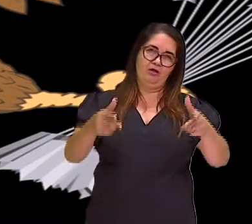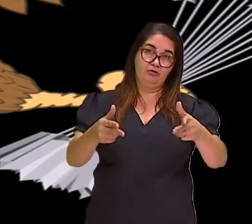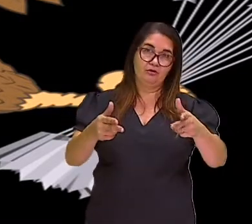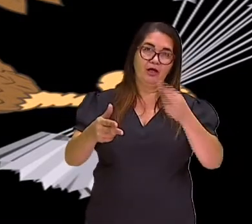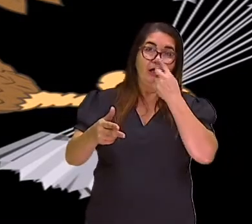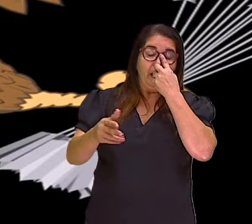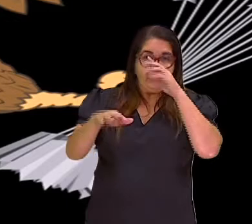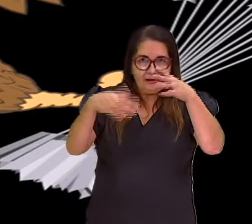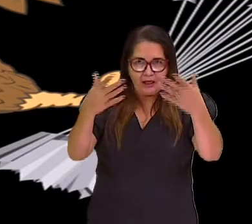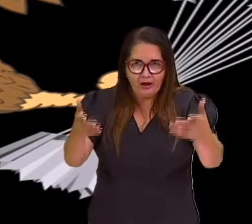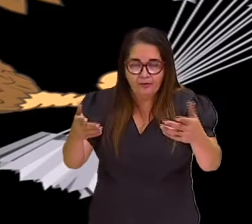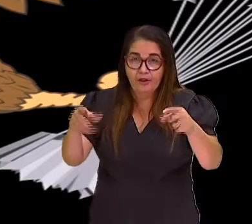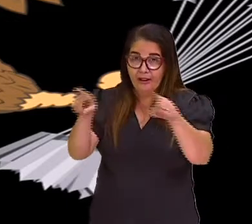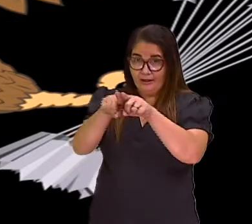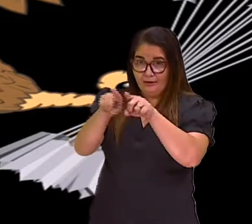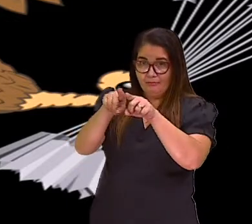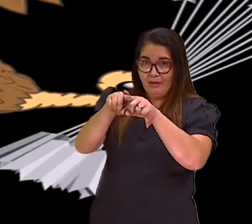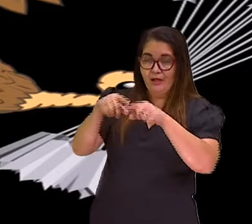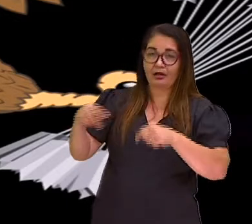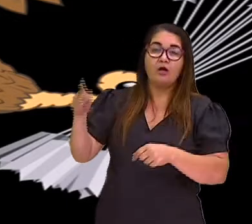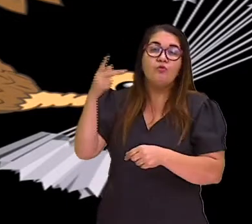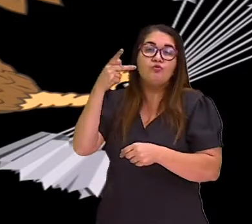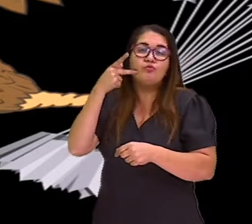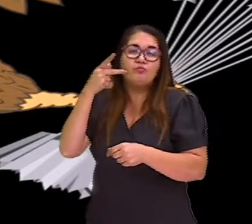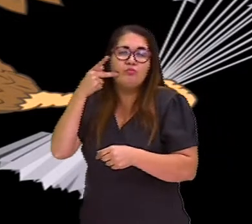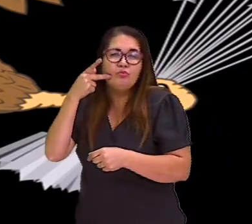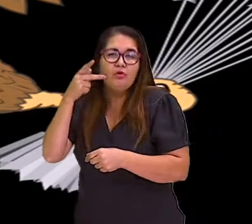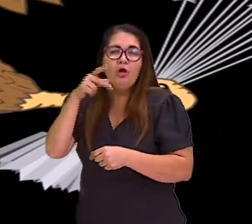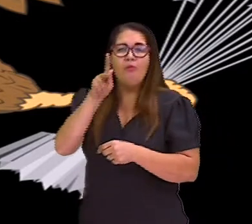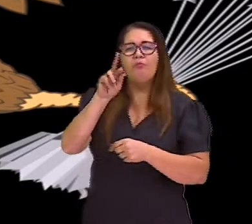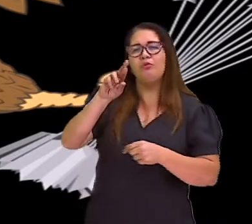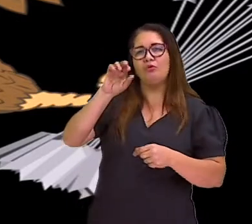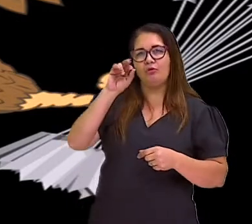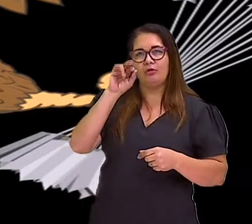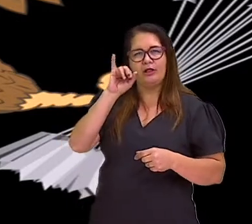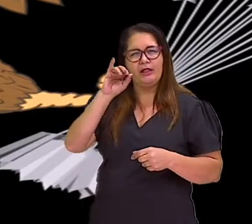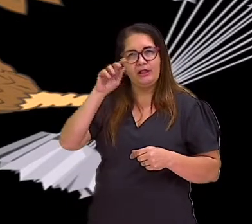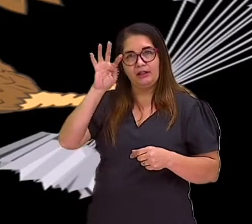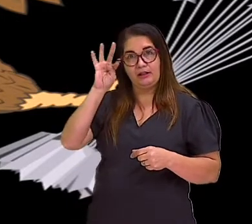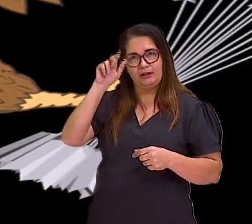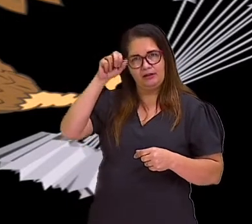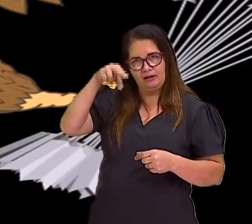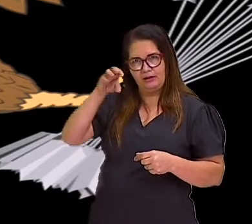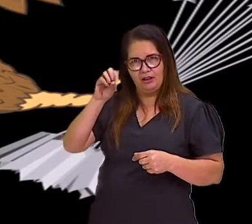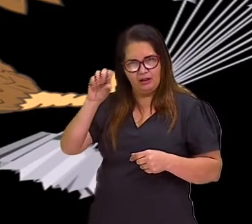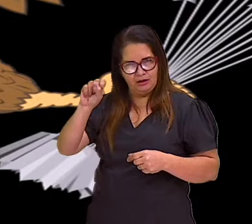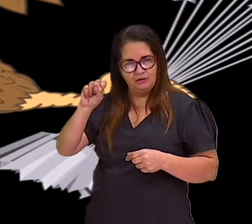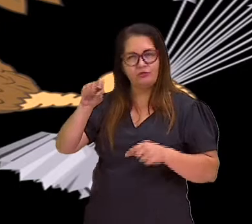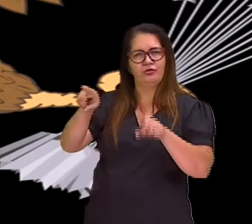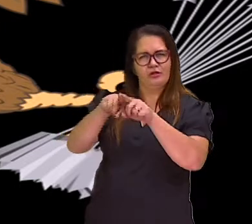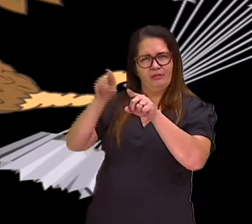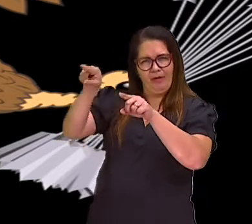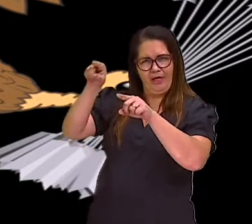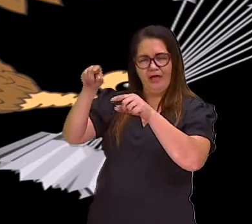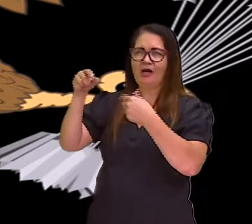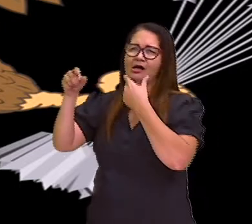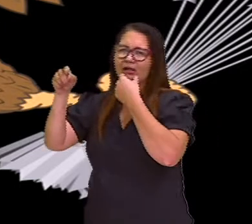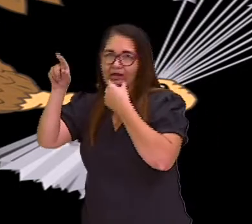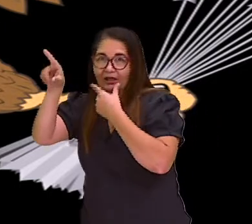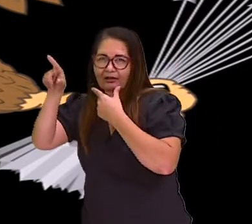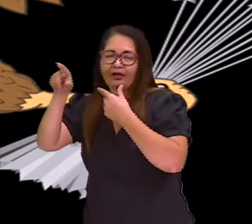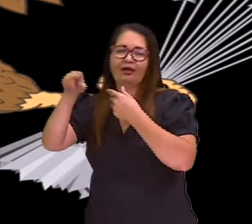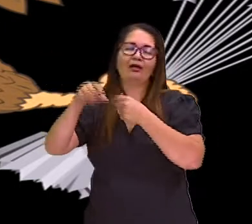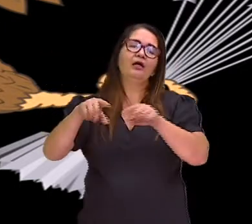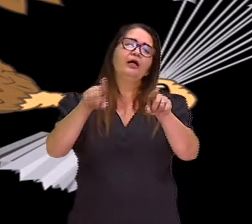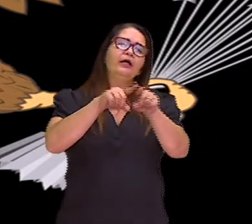os puritanos da Nova Inglaterra, os assentadores em busca de ouro de Jamestown e